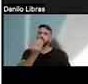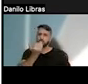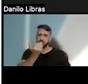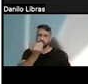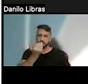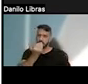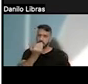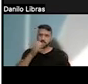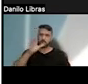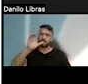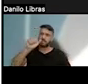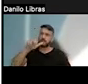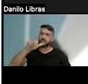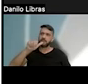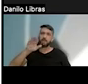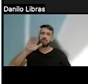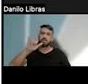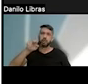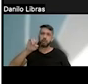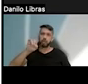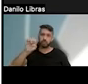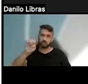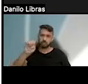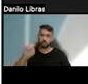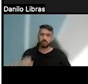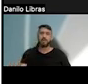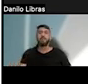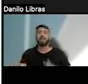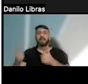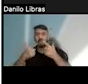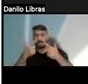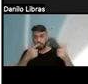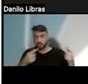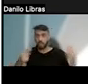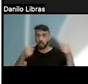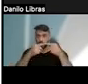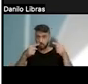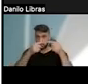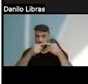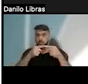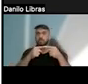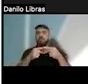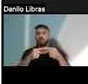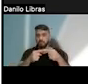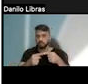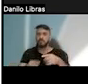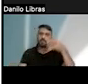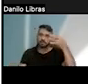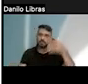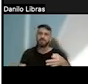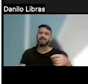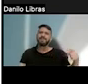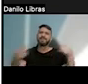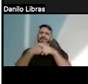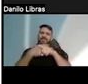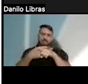sistema endocannabinoide especificamente. Mas, até porque os trabalhos correlacionam ambas as coisas, eles são de fato controversos, como eu